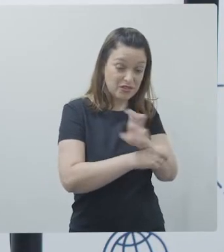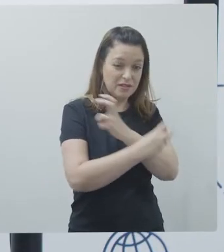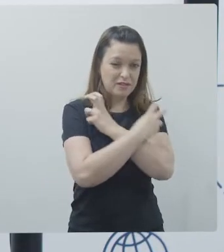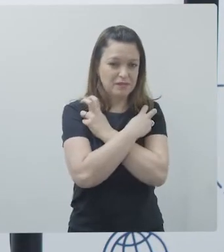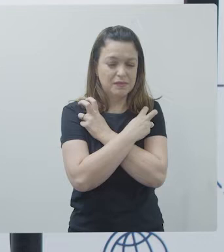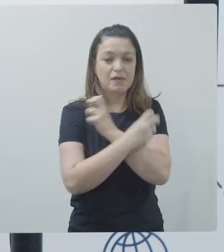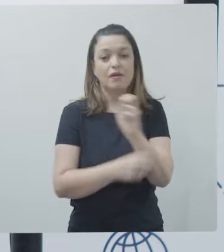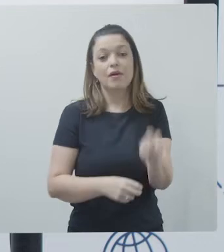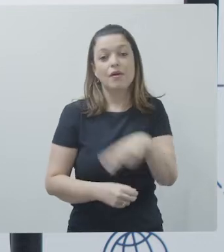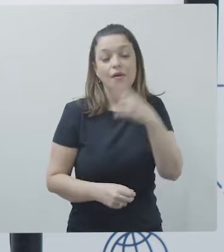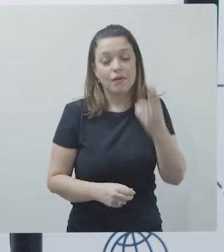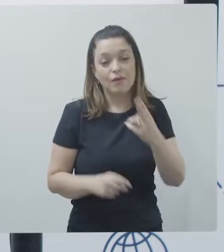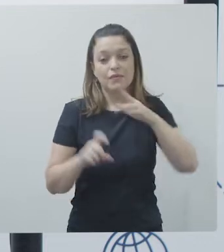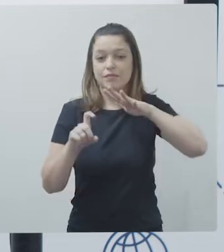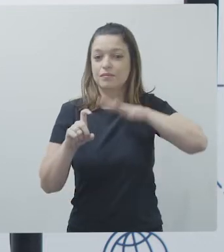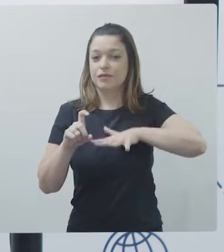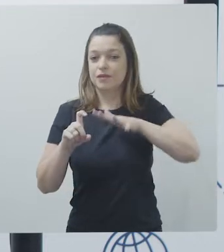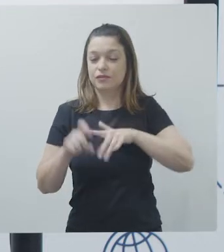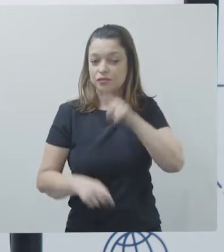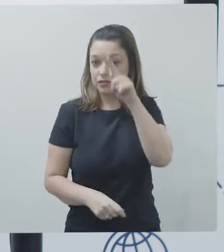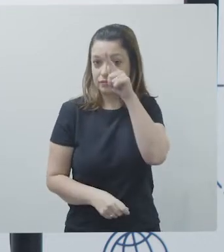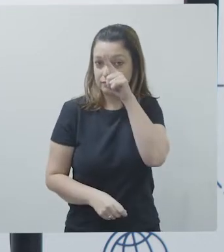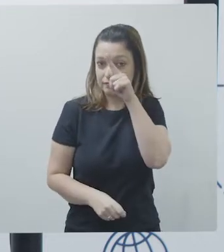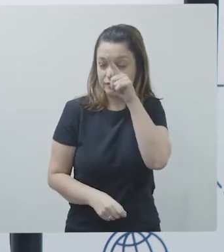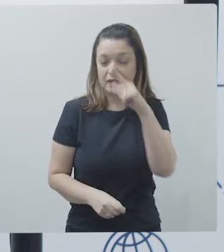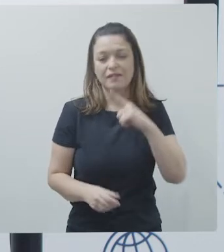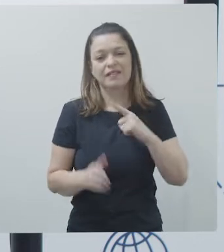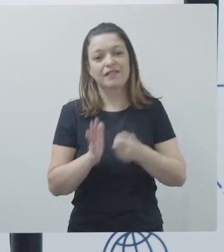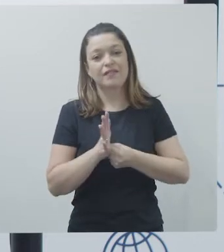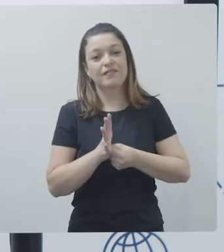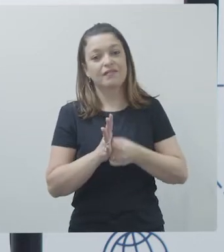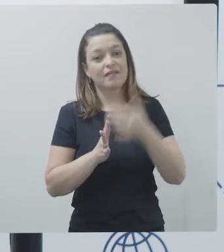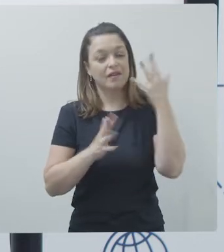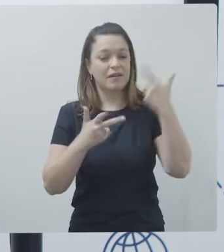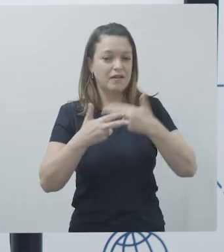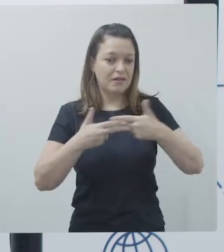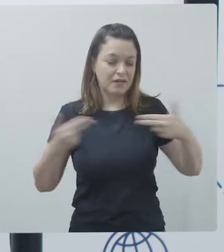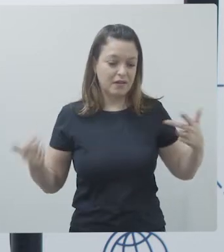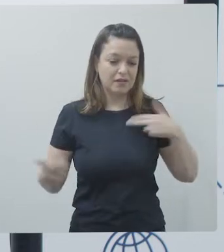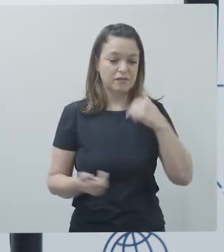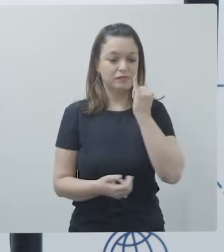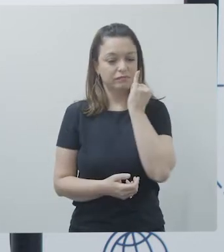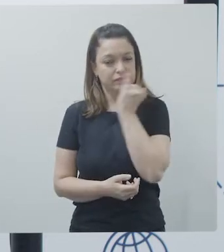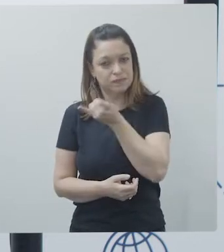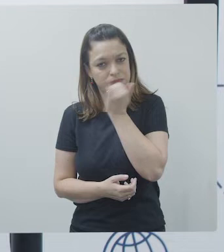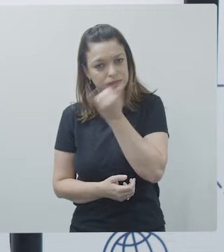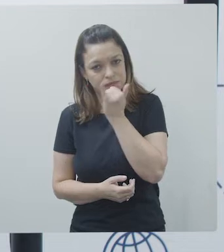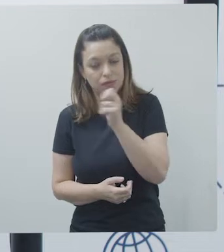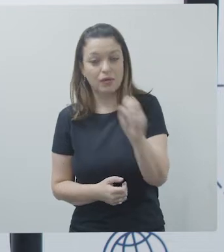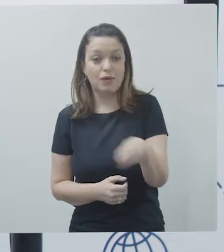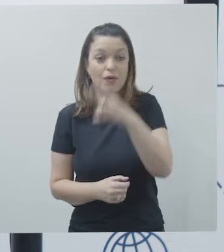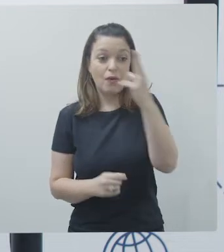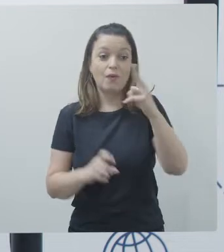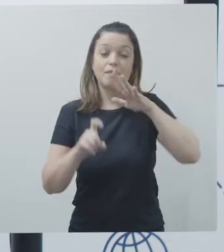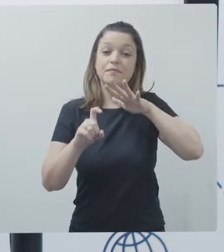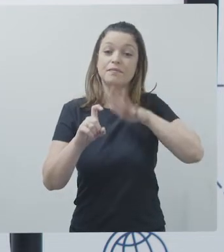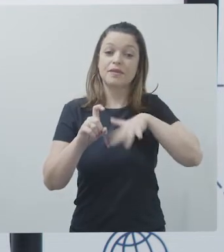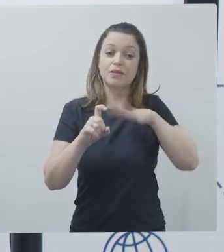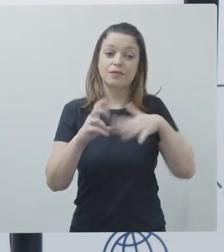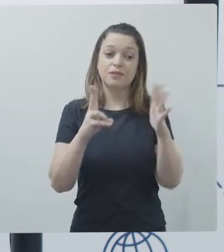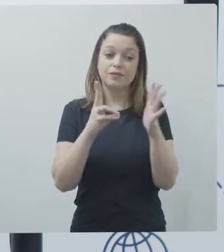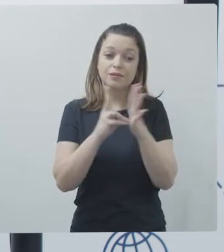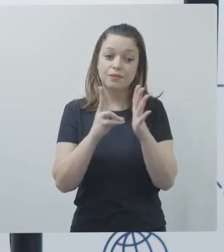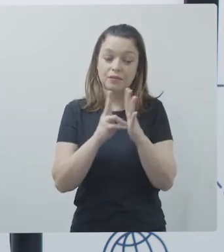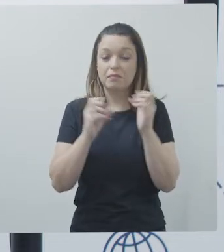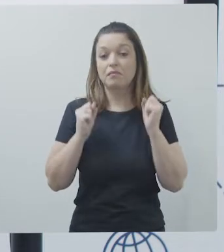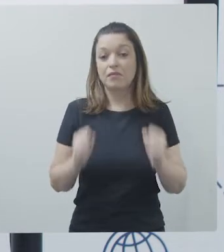a Grécia, nós temos todos esses mitos sendo contados, ou até mesmo os mitos indígenas. Então, a gente sabe que